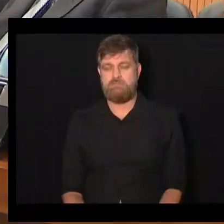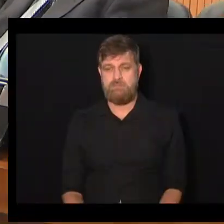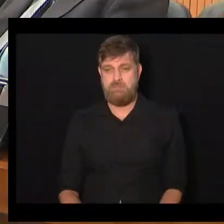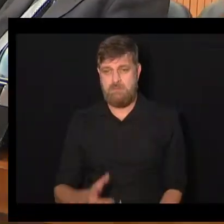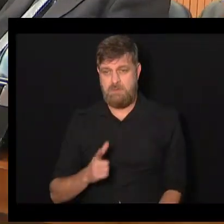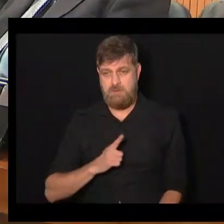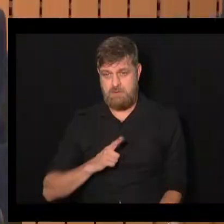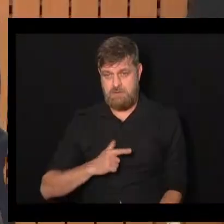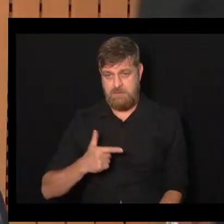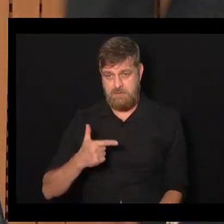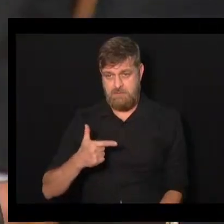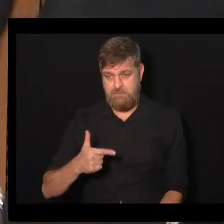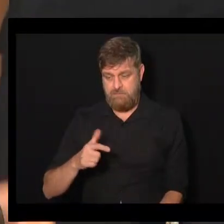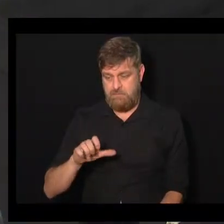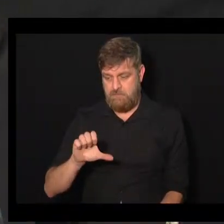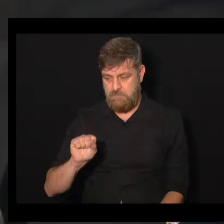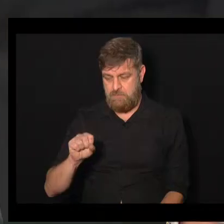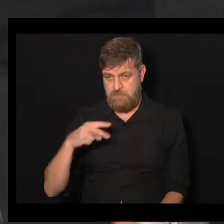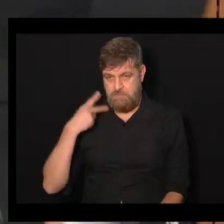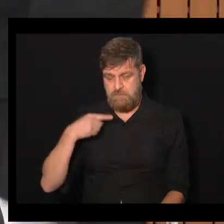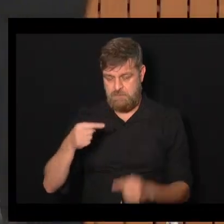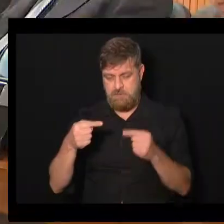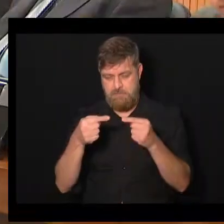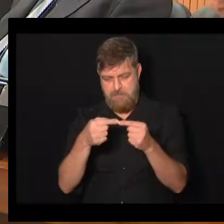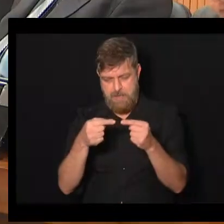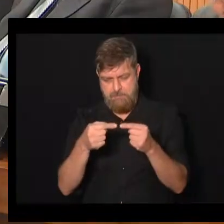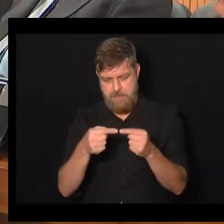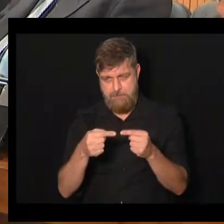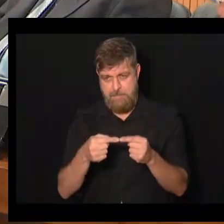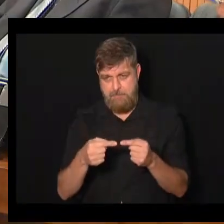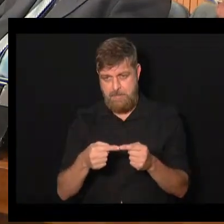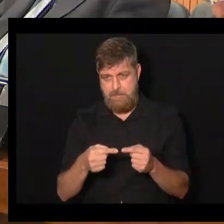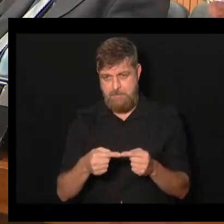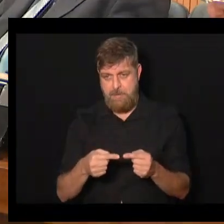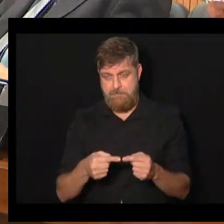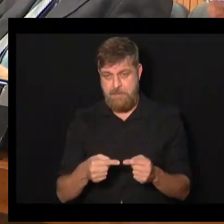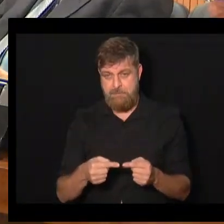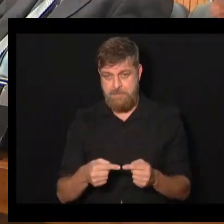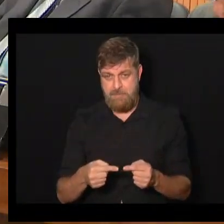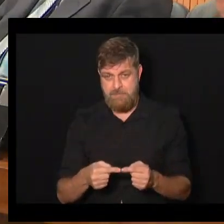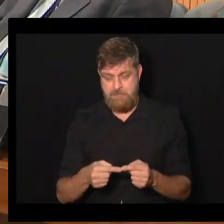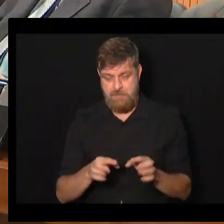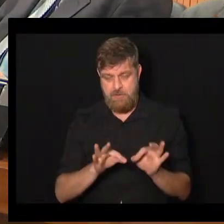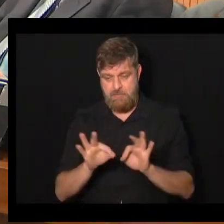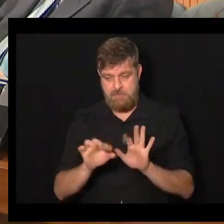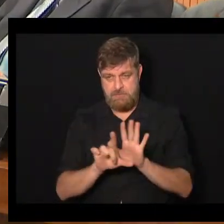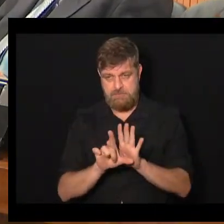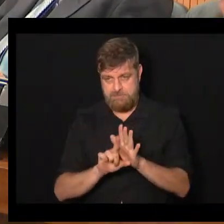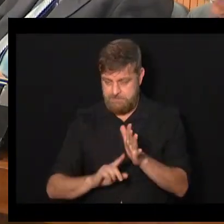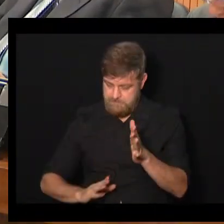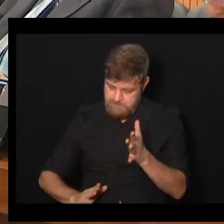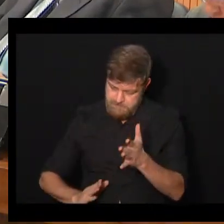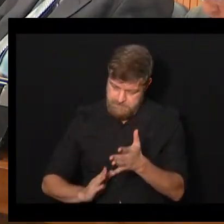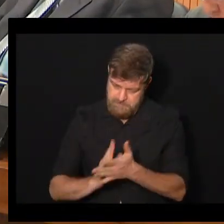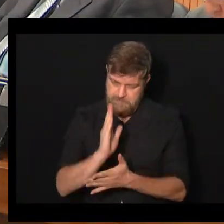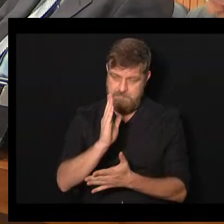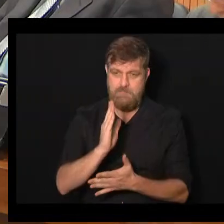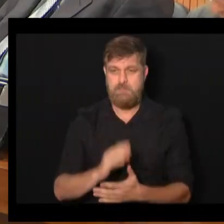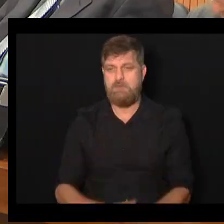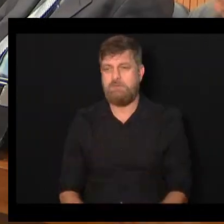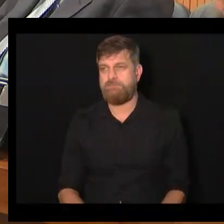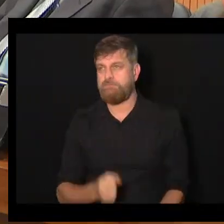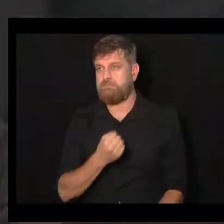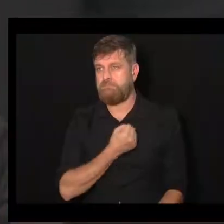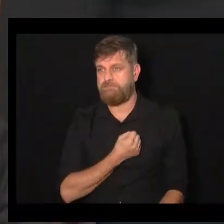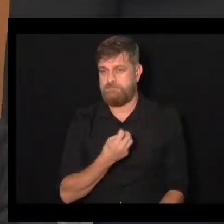temos 28 votos favoráveis ao projeto. Com 28 favoráveis ao projeto, o mesmo está aprovado.